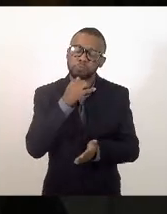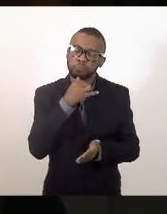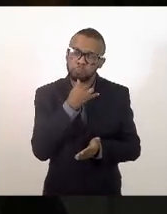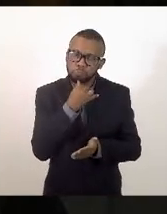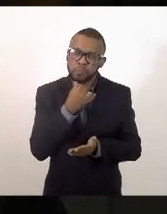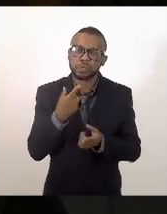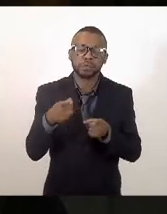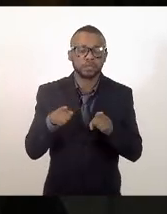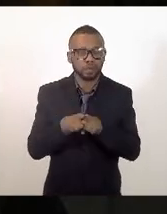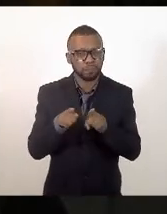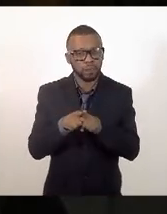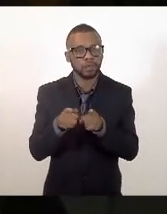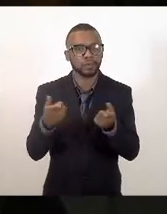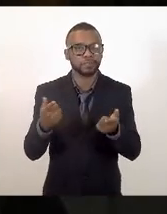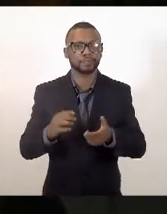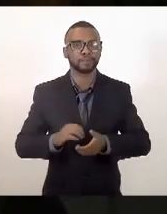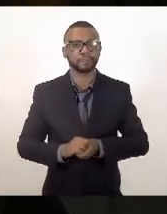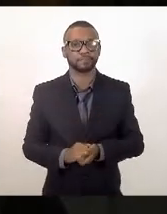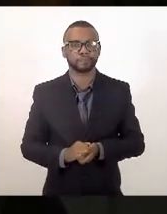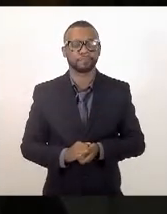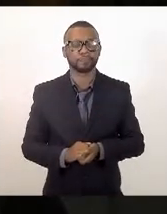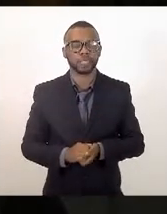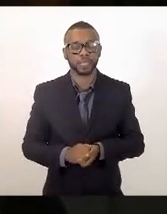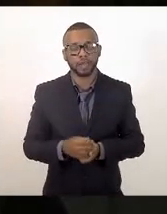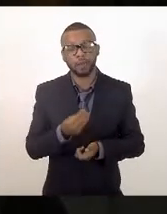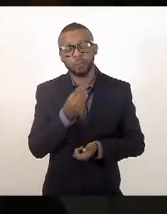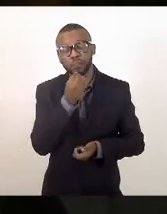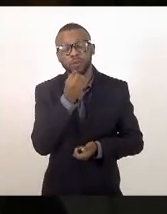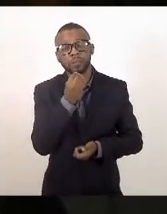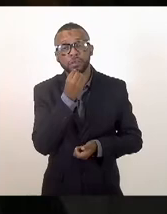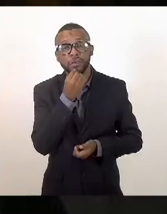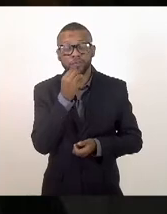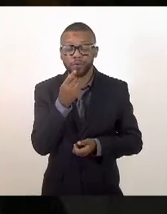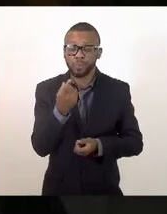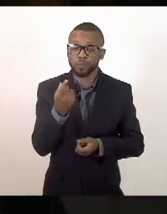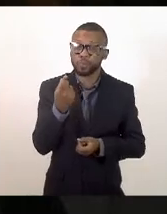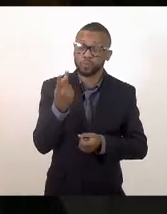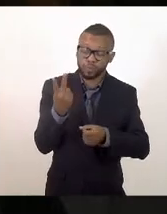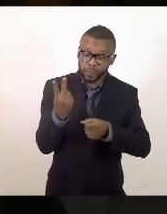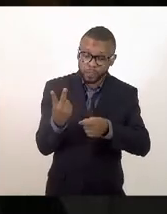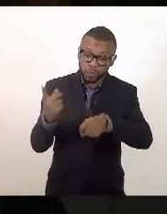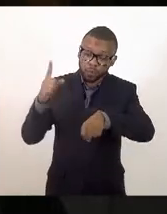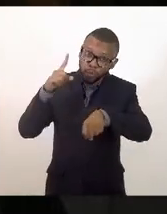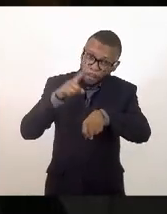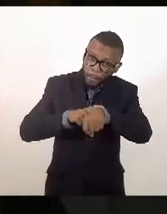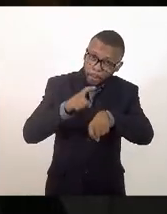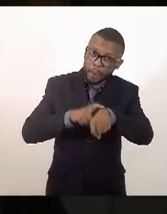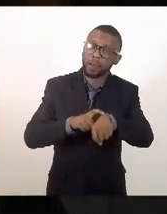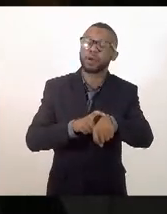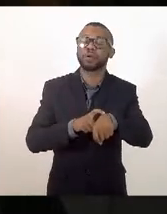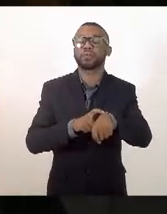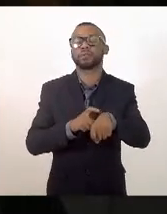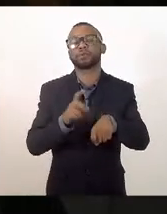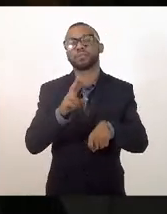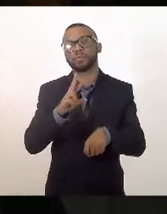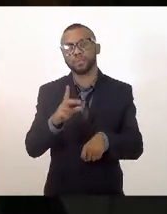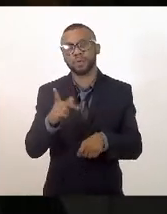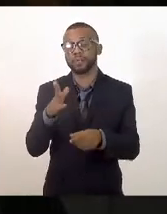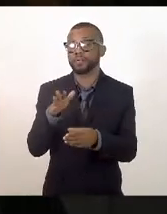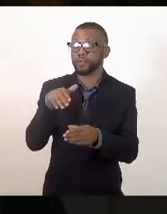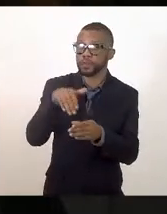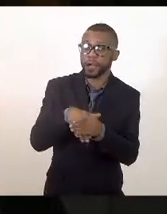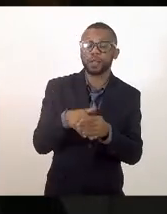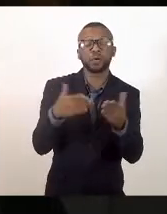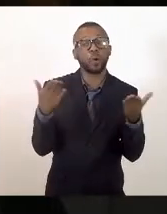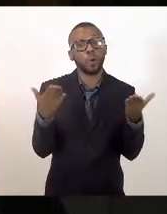também, que possivelmente, segundo turno, será votado, quiçá, no dia de hoje,